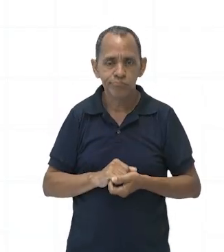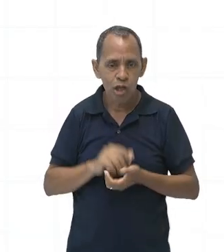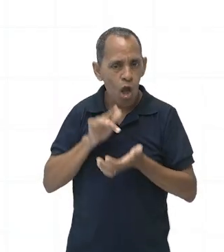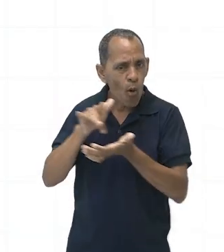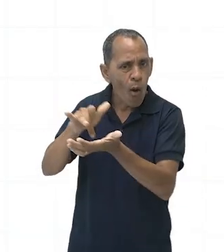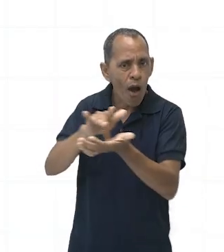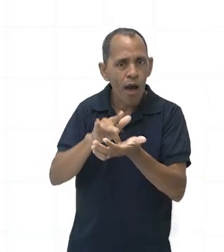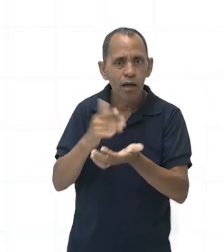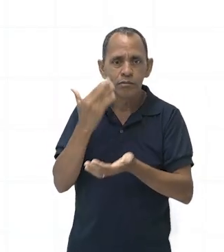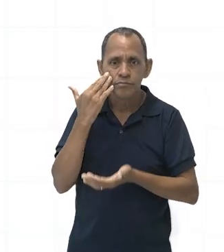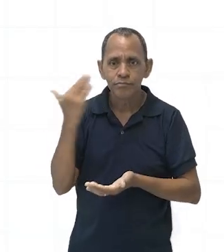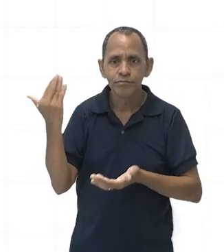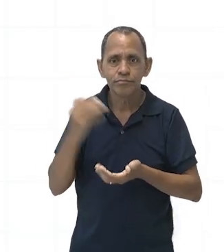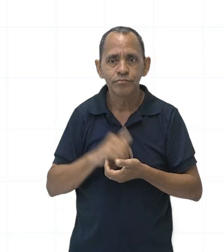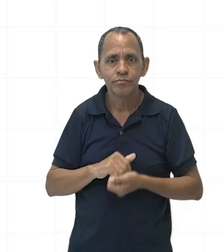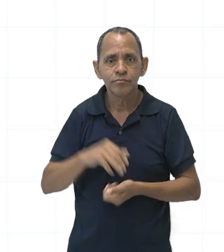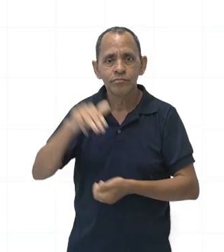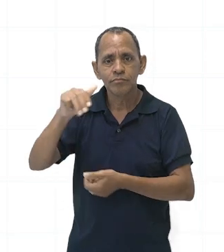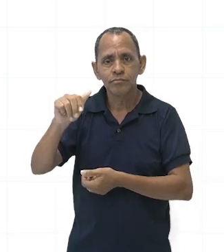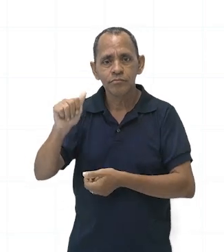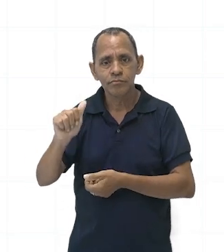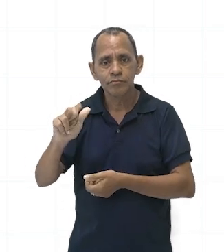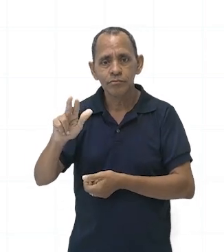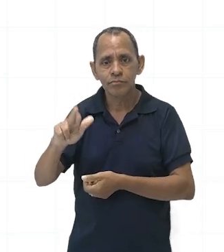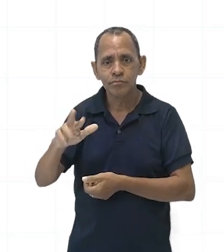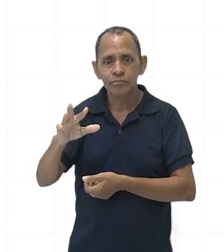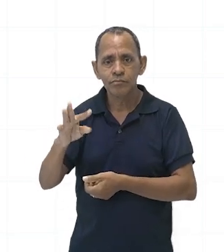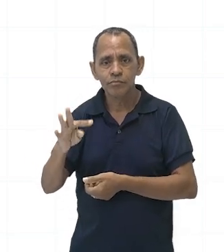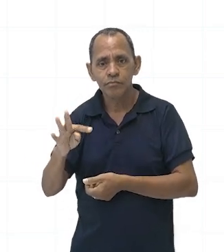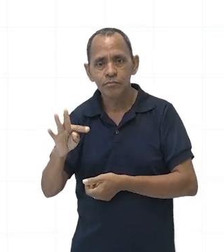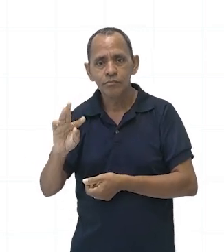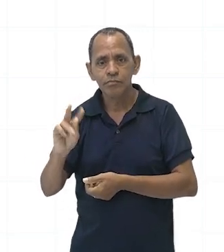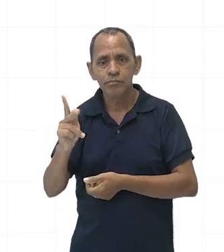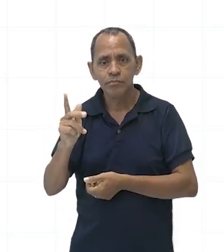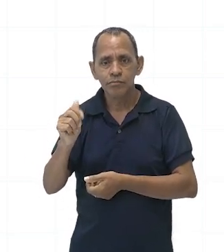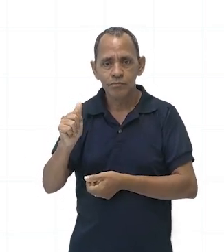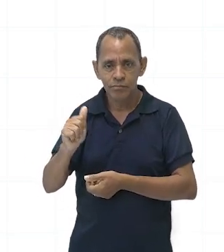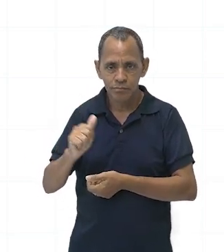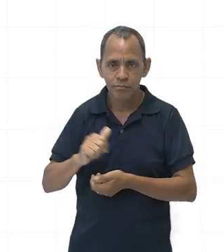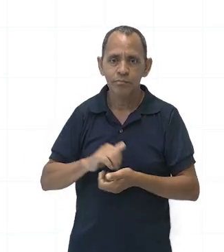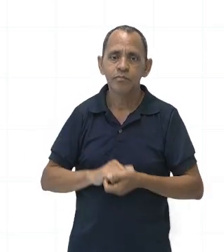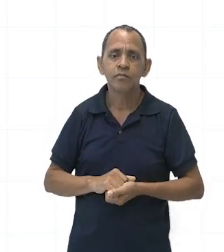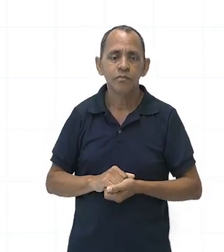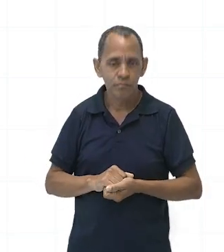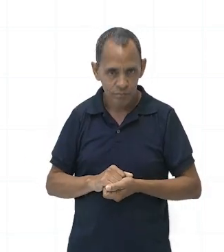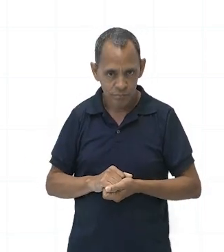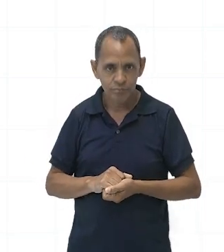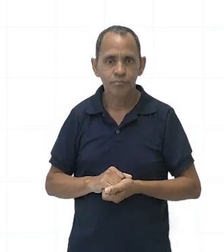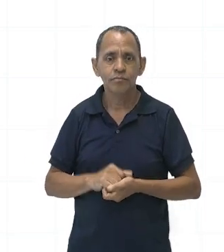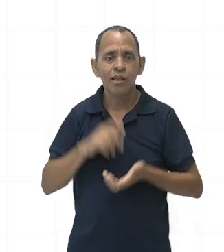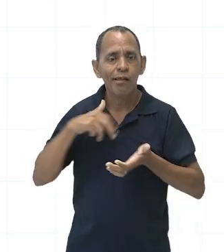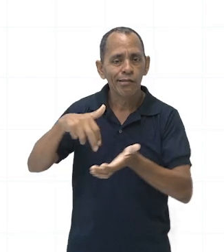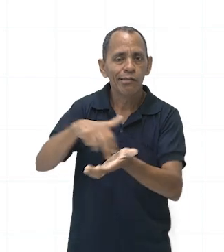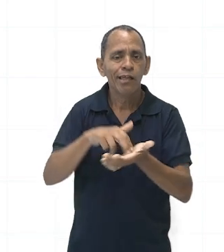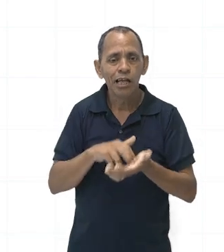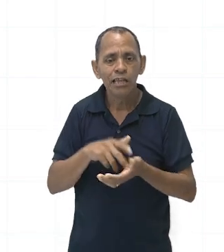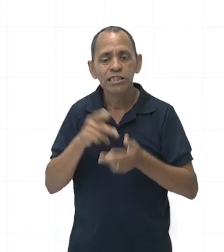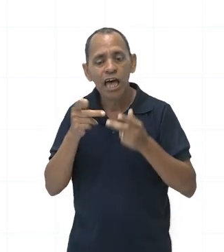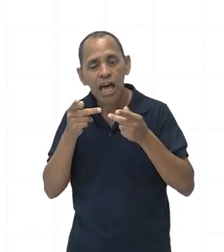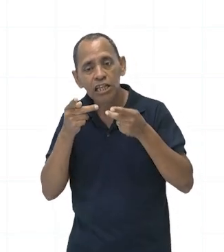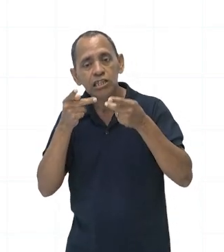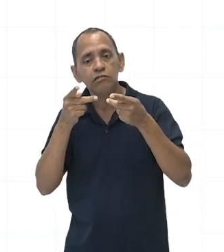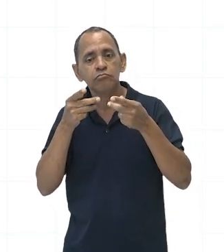a Martha Graham, que diz assim: a dança é a linguagem escondida da